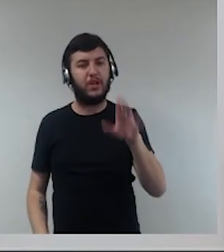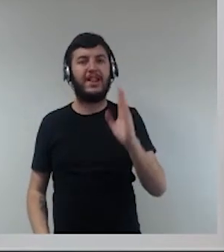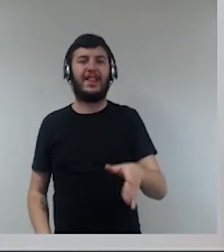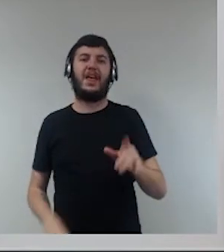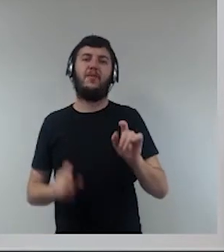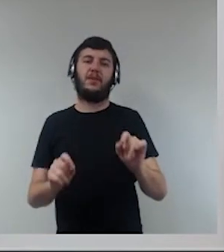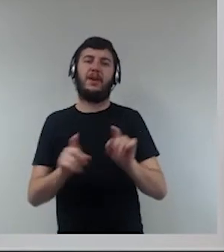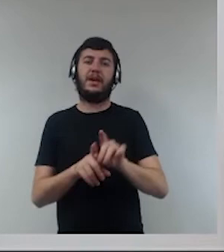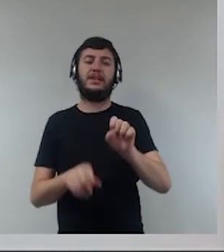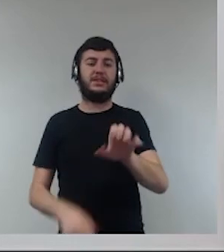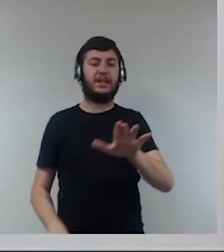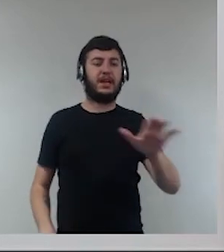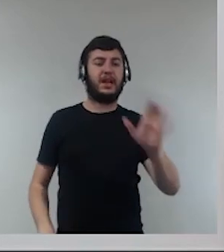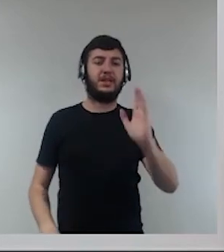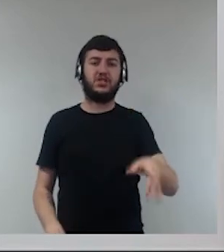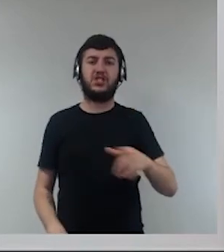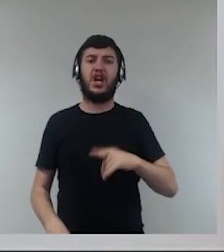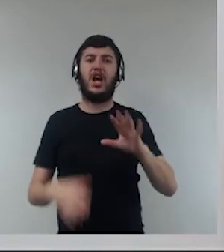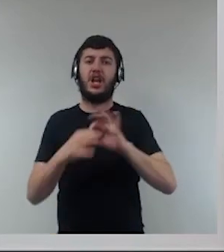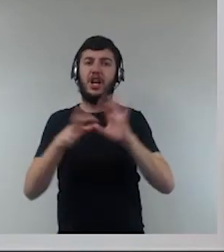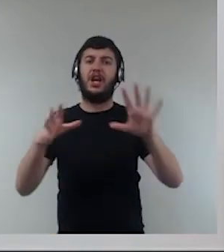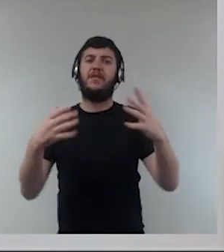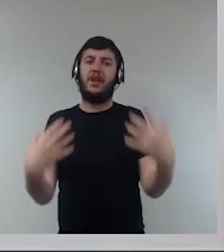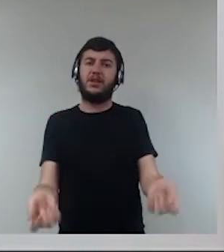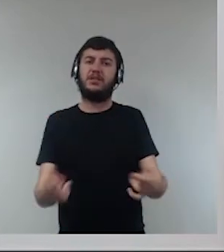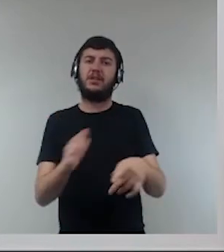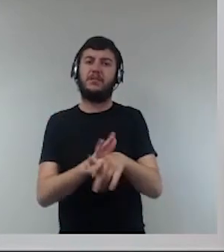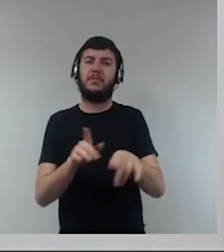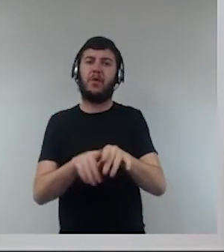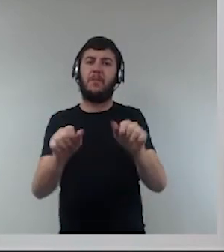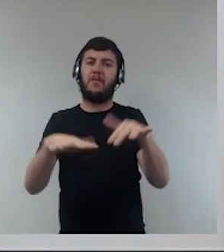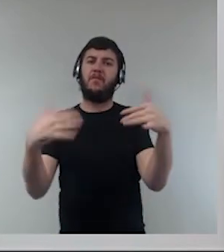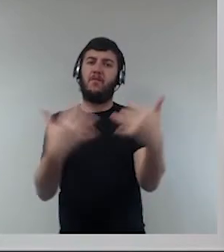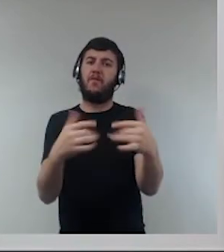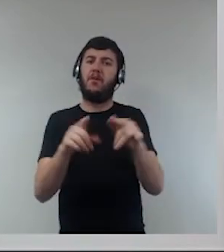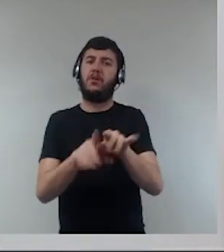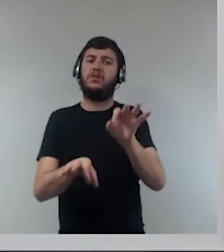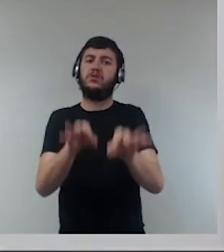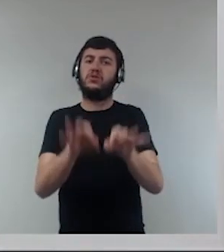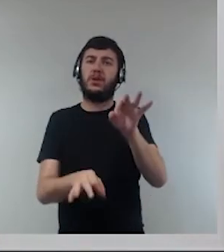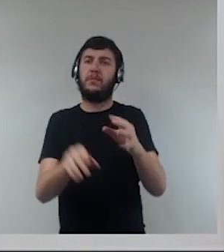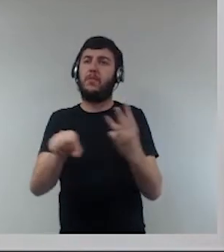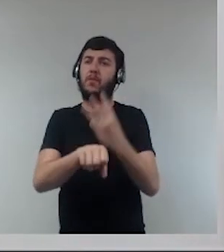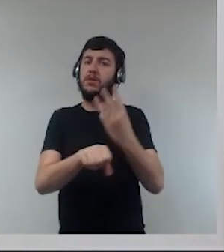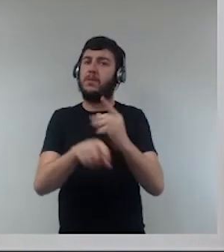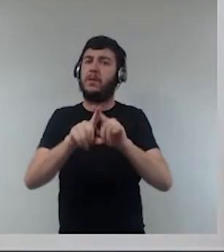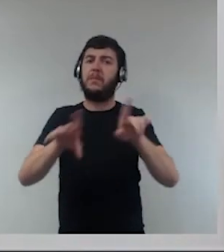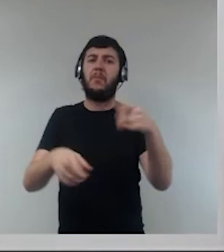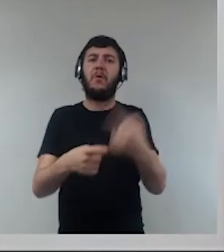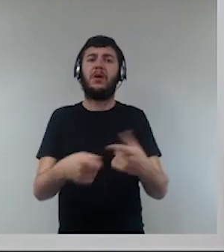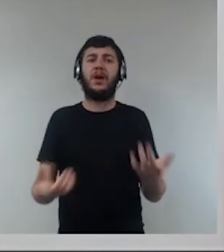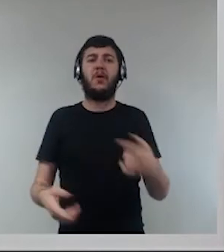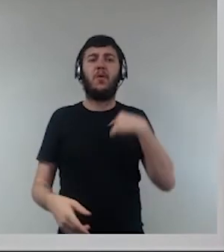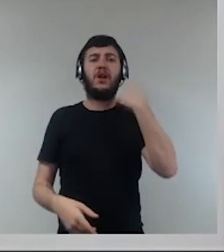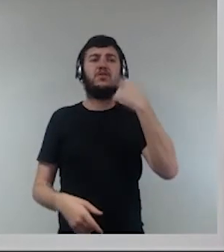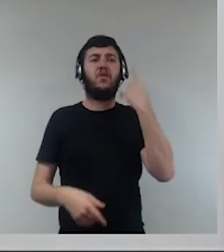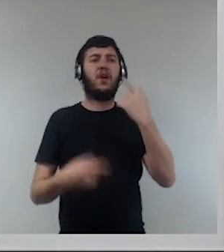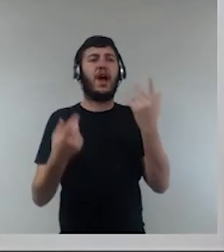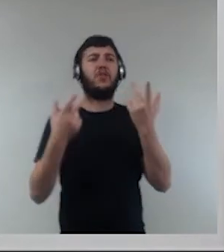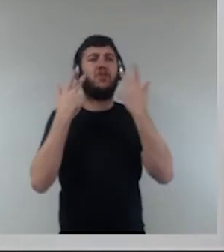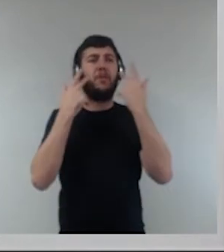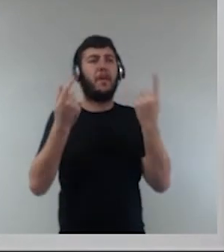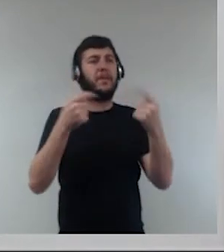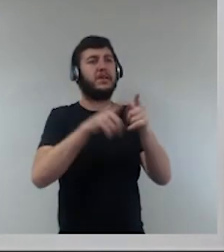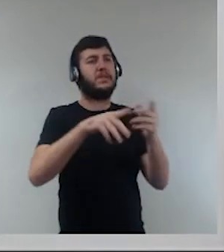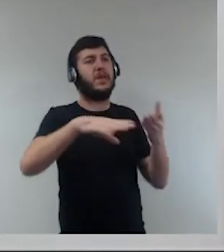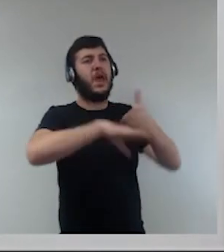prática desse ato dessa forma? Né? Por que o advogado precisa ir para o foro, mesmo num estado de normalidade, quando nós